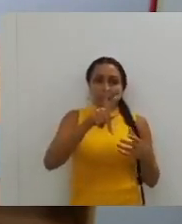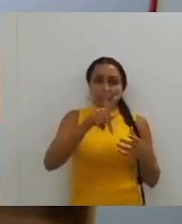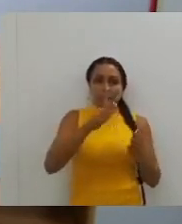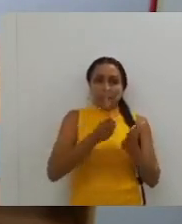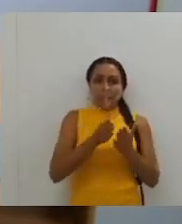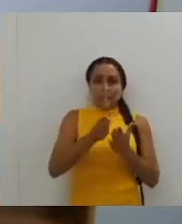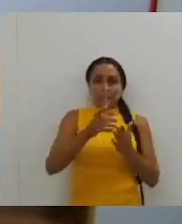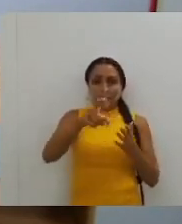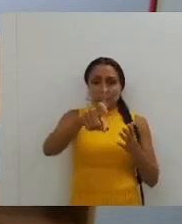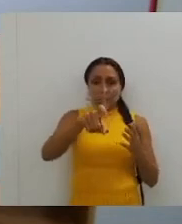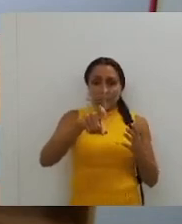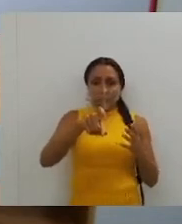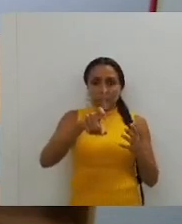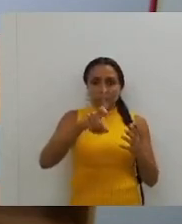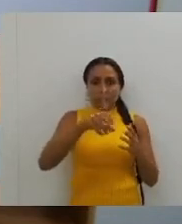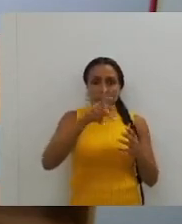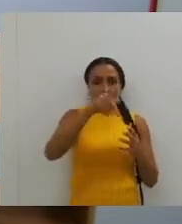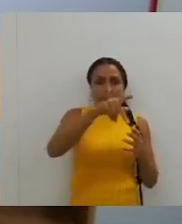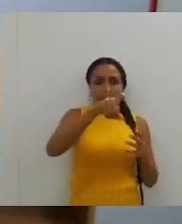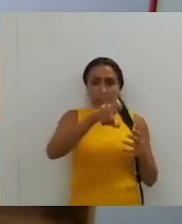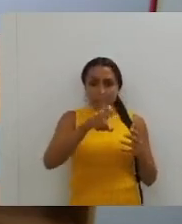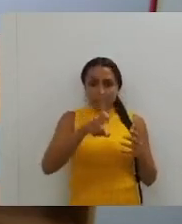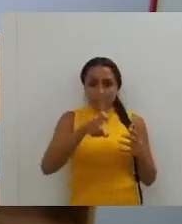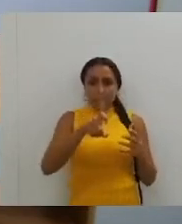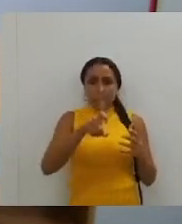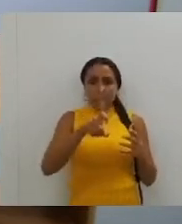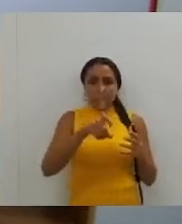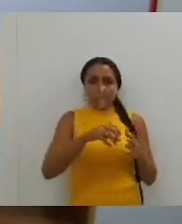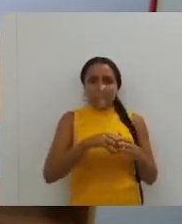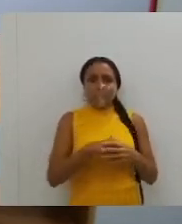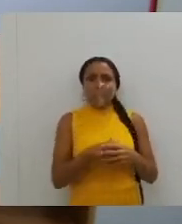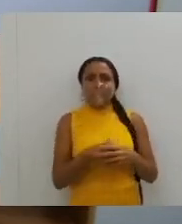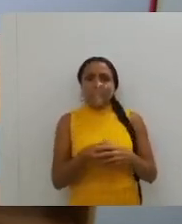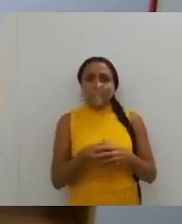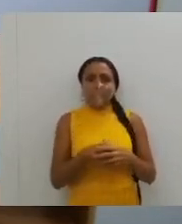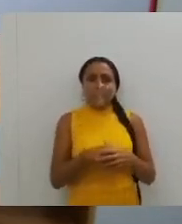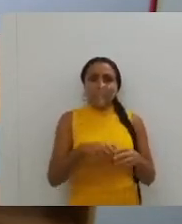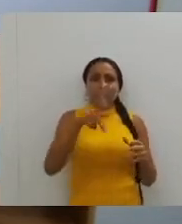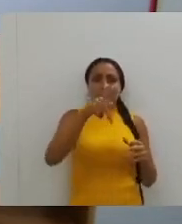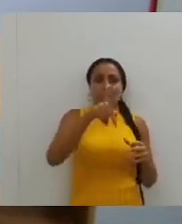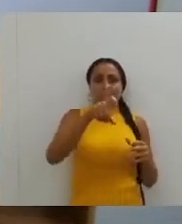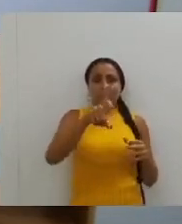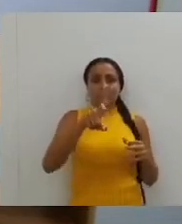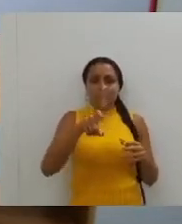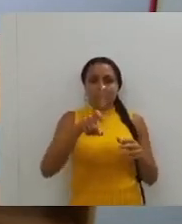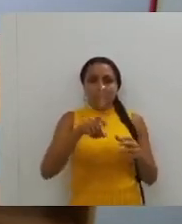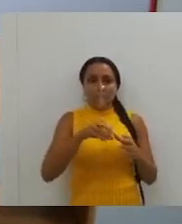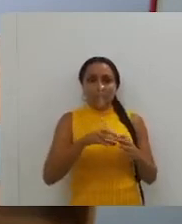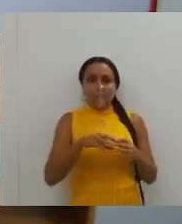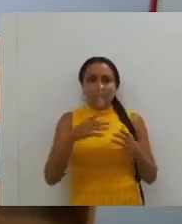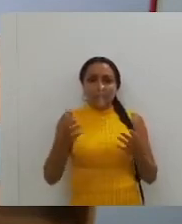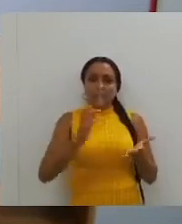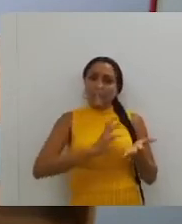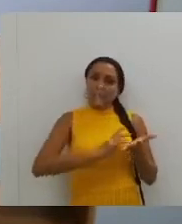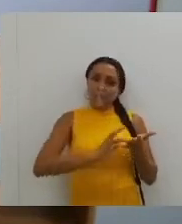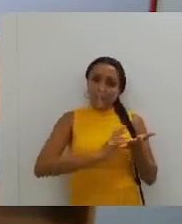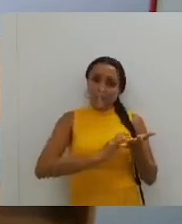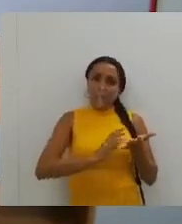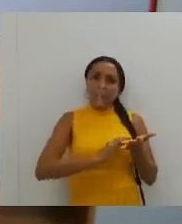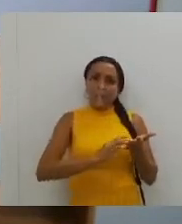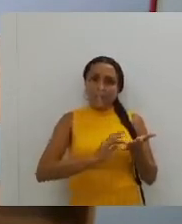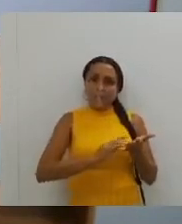chamada componente Px. Essa componente Px deve ser calculada como